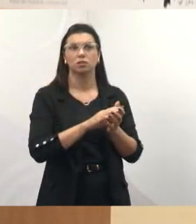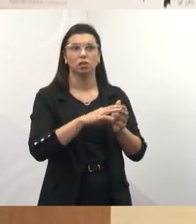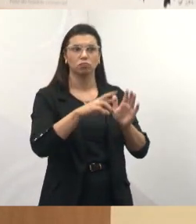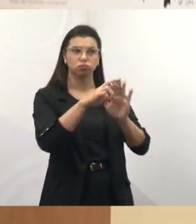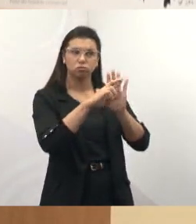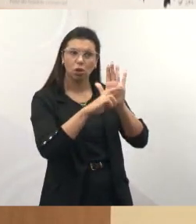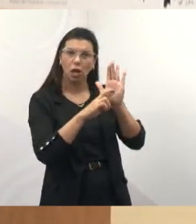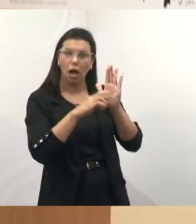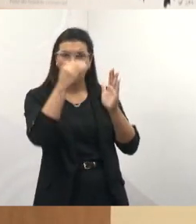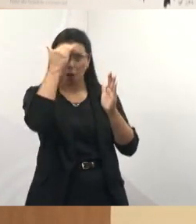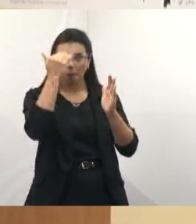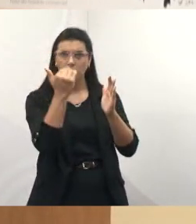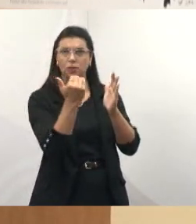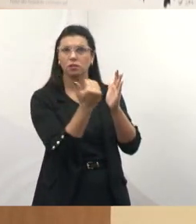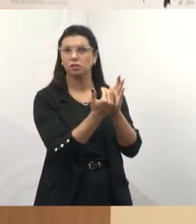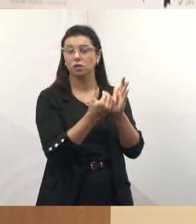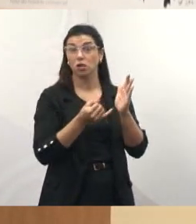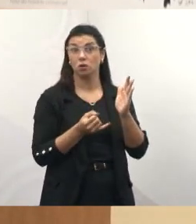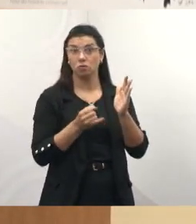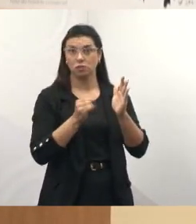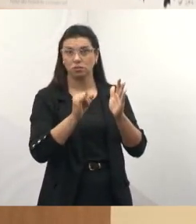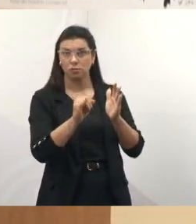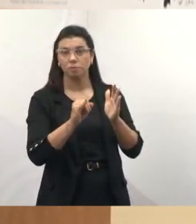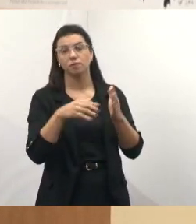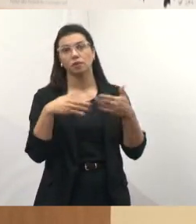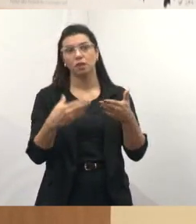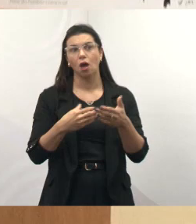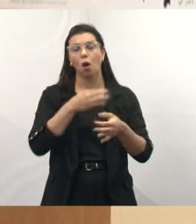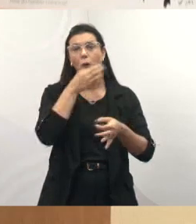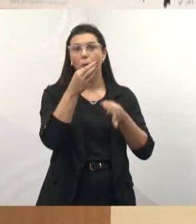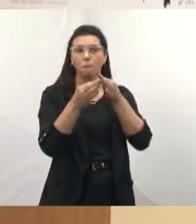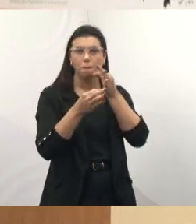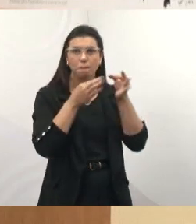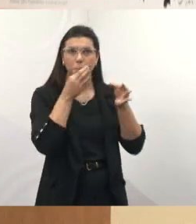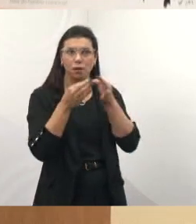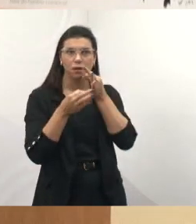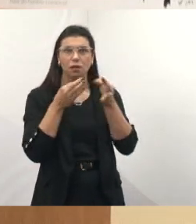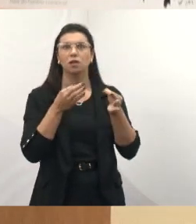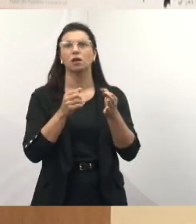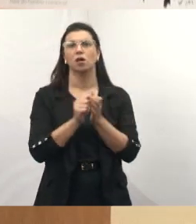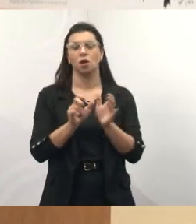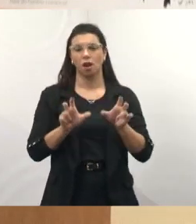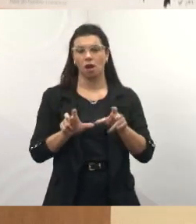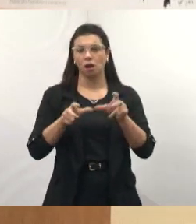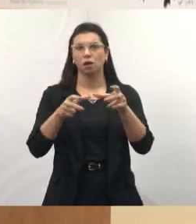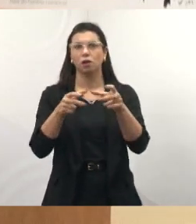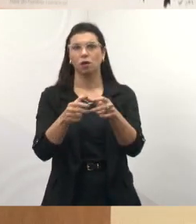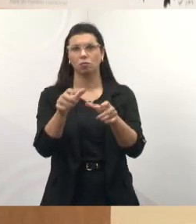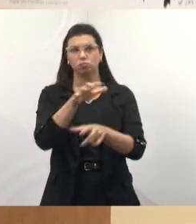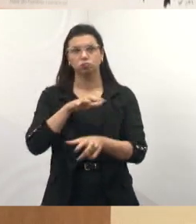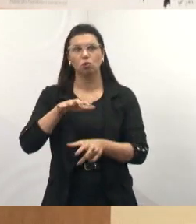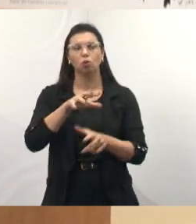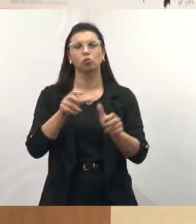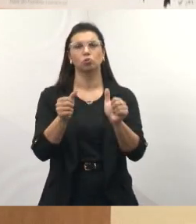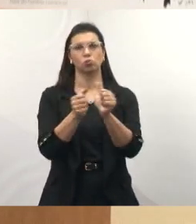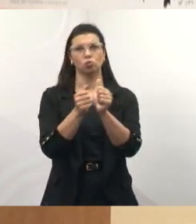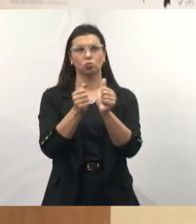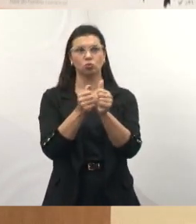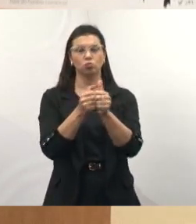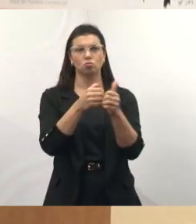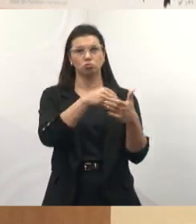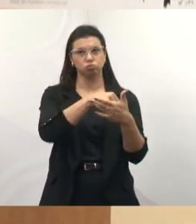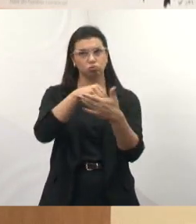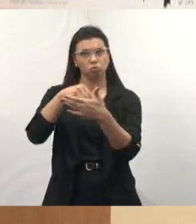observadas, eles emitem um parecer opinando pela aprovação da Câmara, que será julgado pela Casa Legislativa, opinando